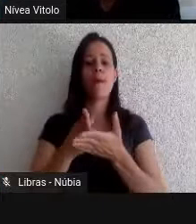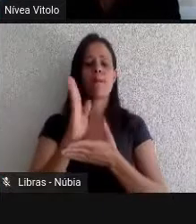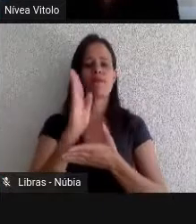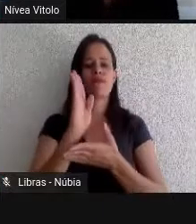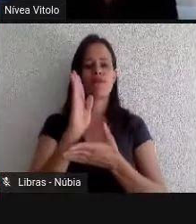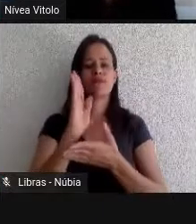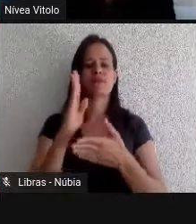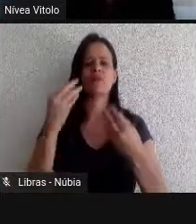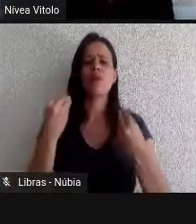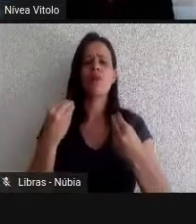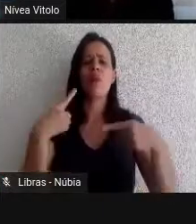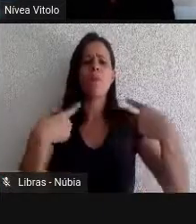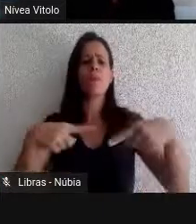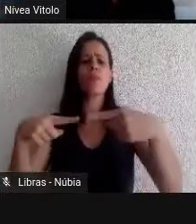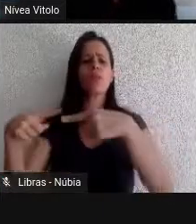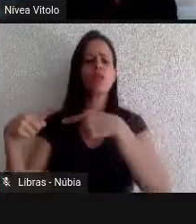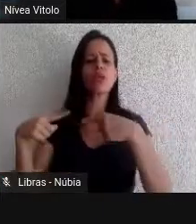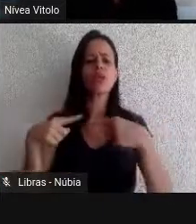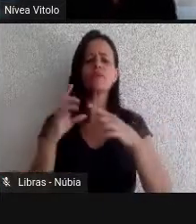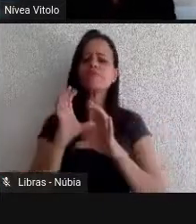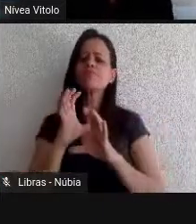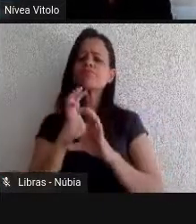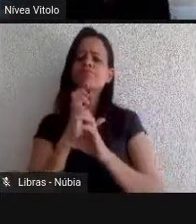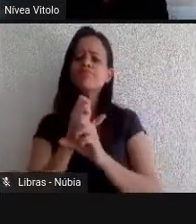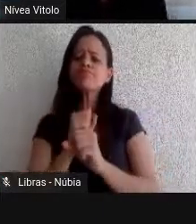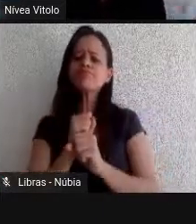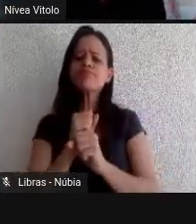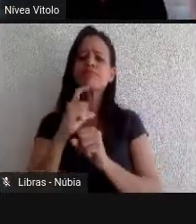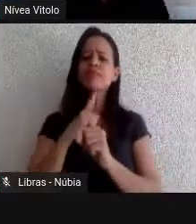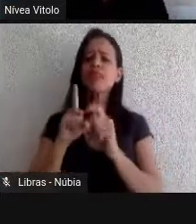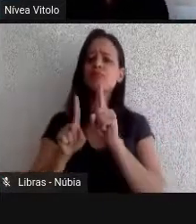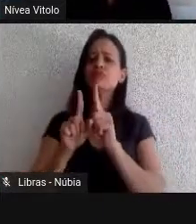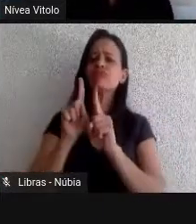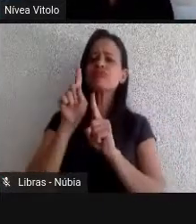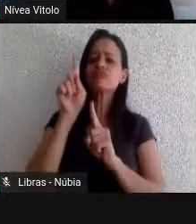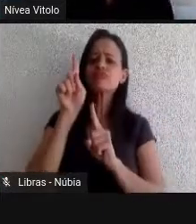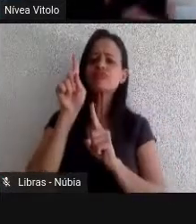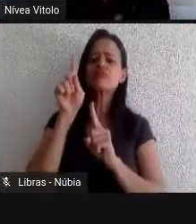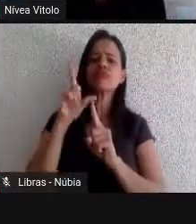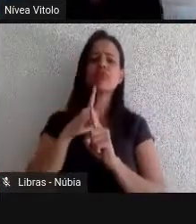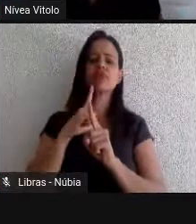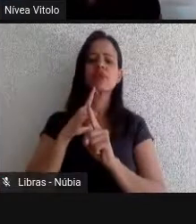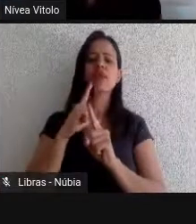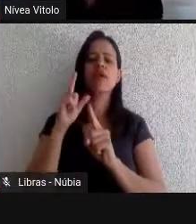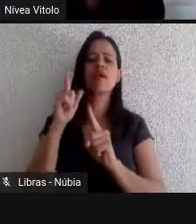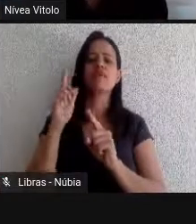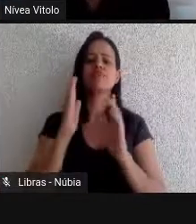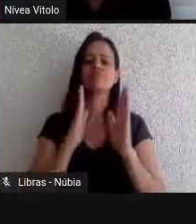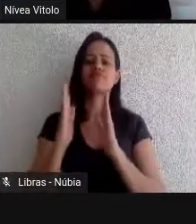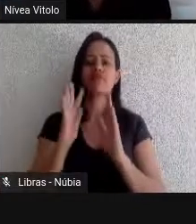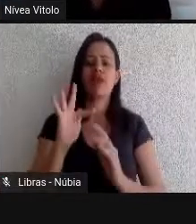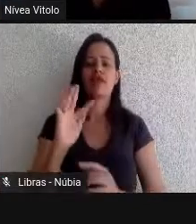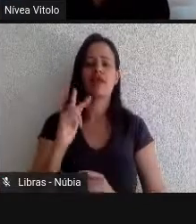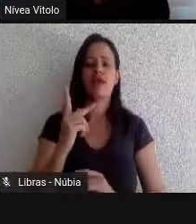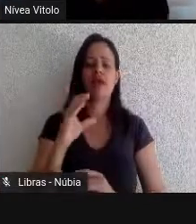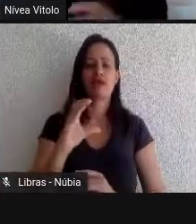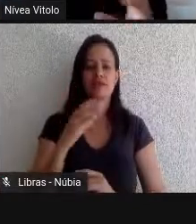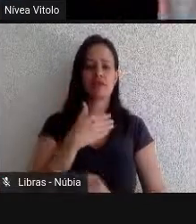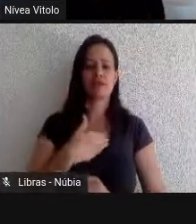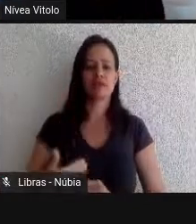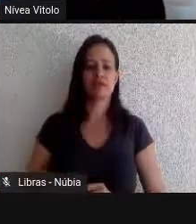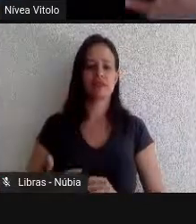dessas políticas, e aí sim calculadas as taxas de sucesso e dominância, então, desde o mandato FHC2 até Dilma